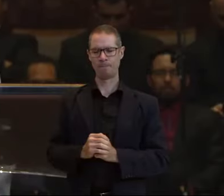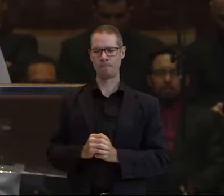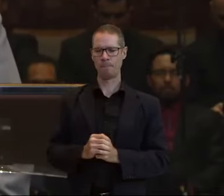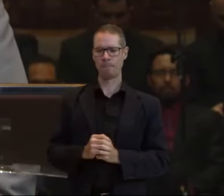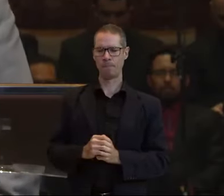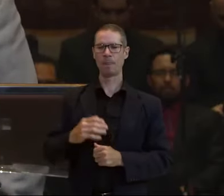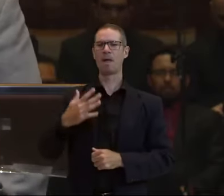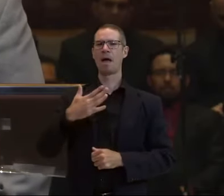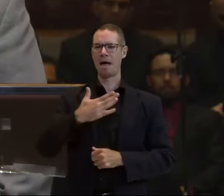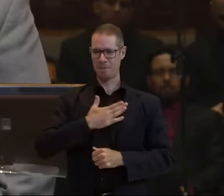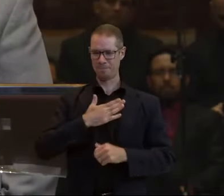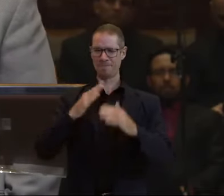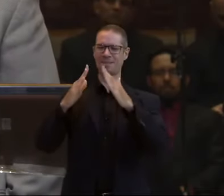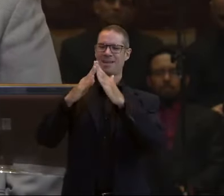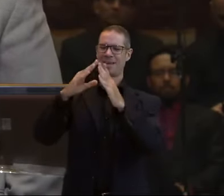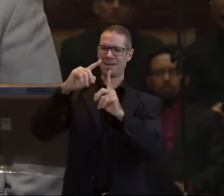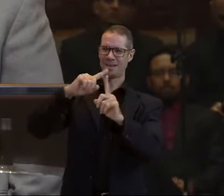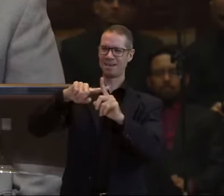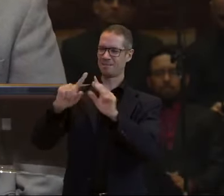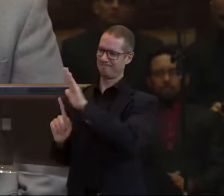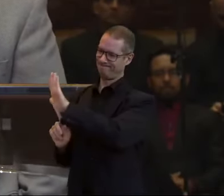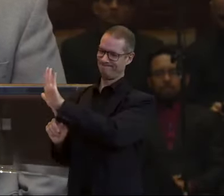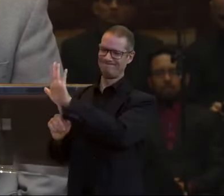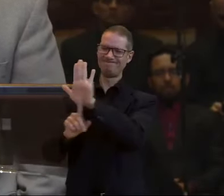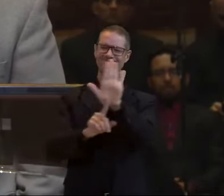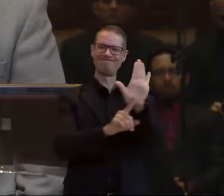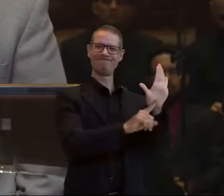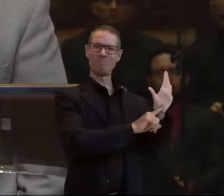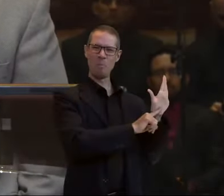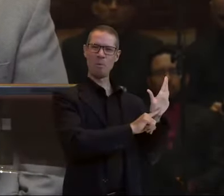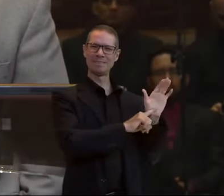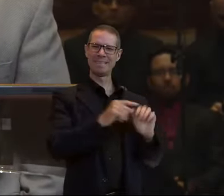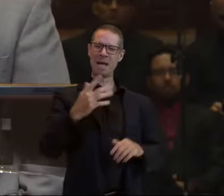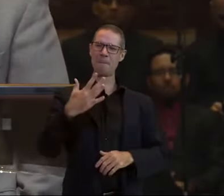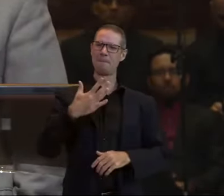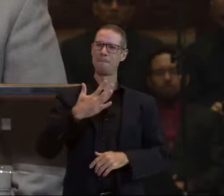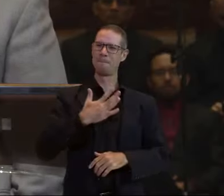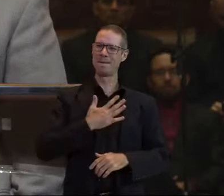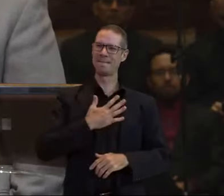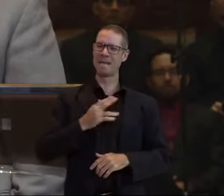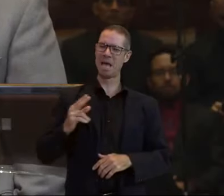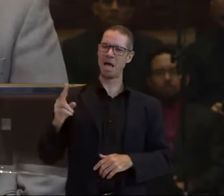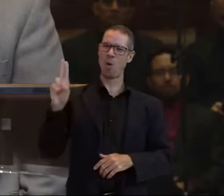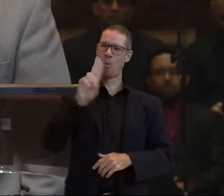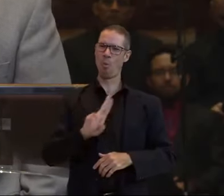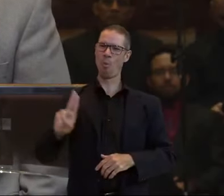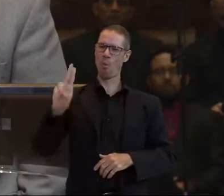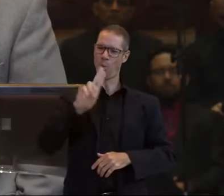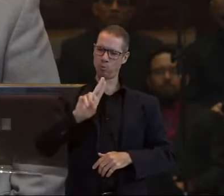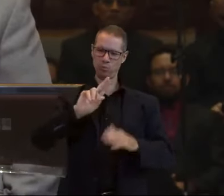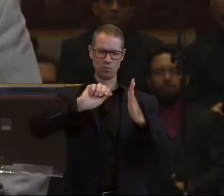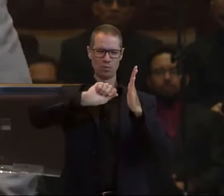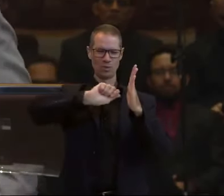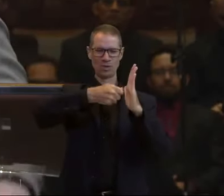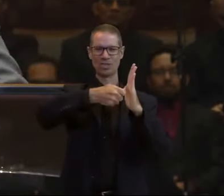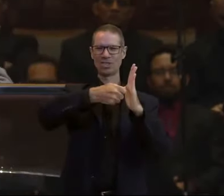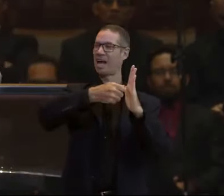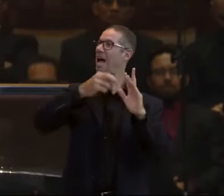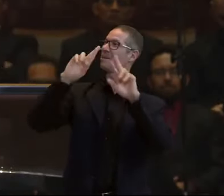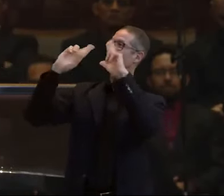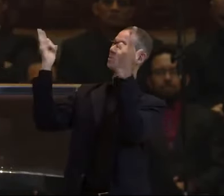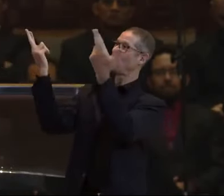E a minha igreja reflete a história que também passa a ser minha do uso das chaves do reino. E